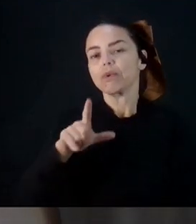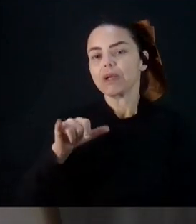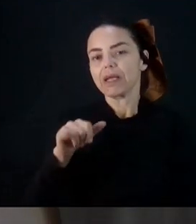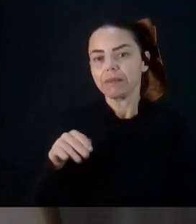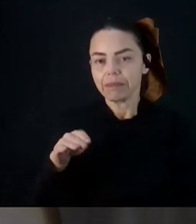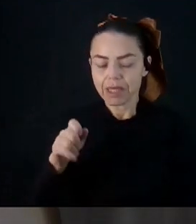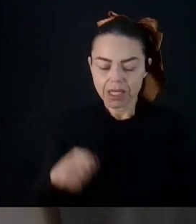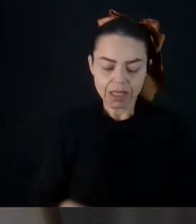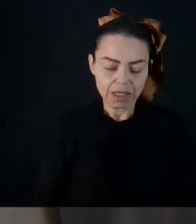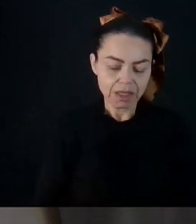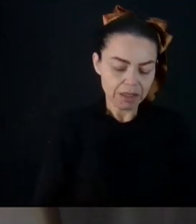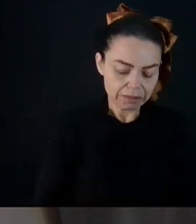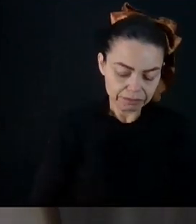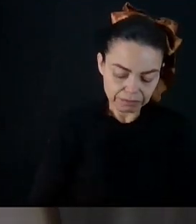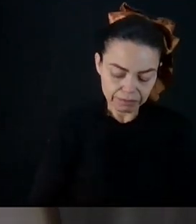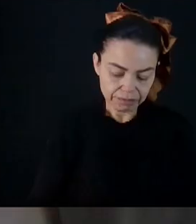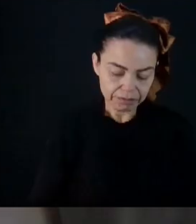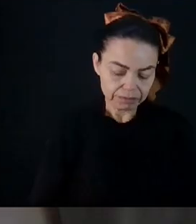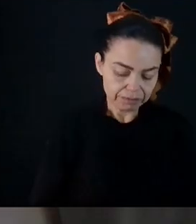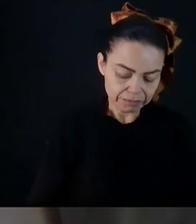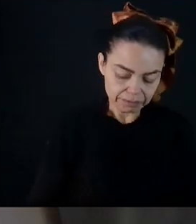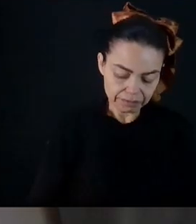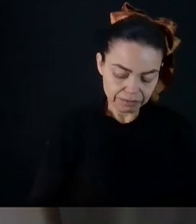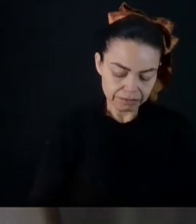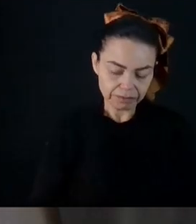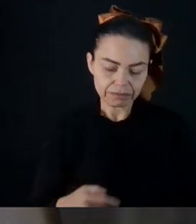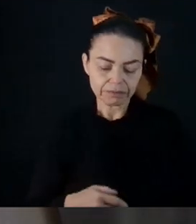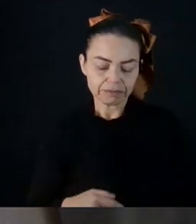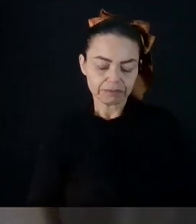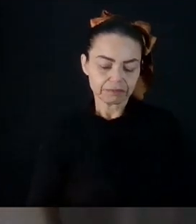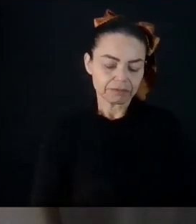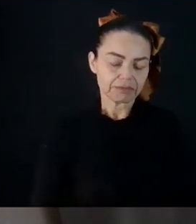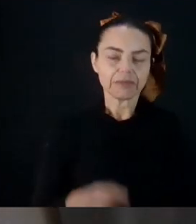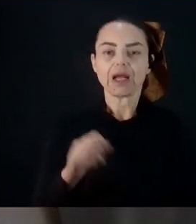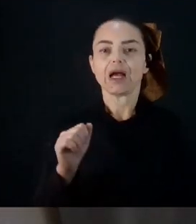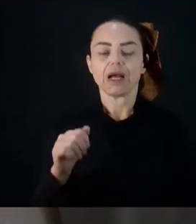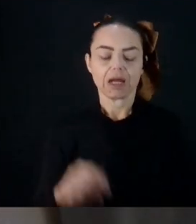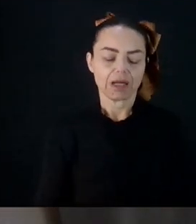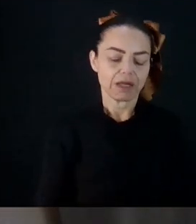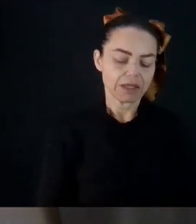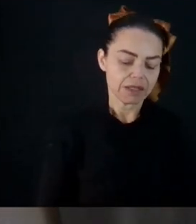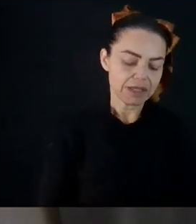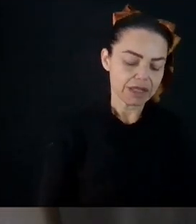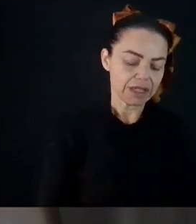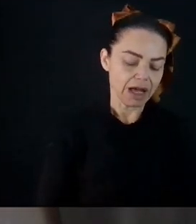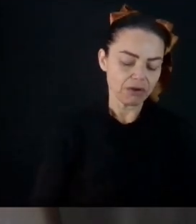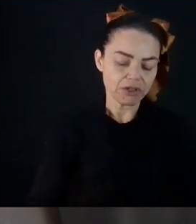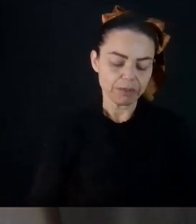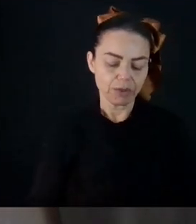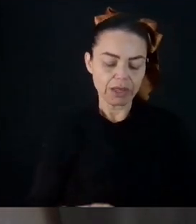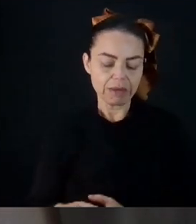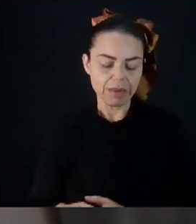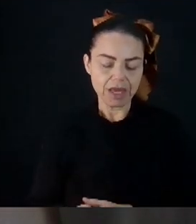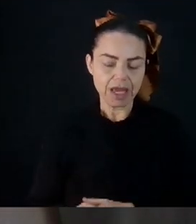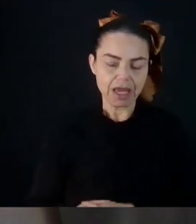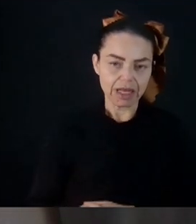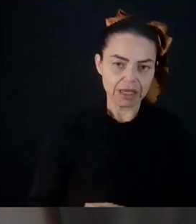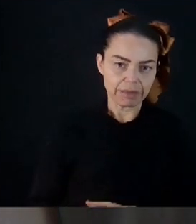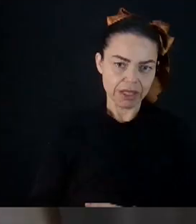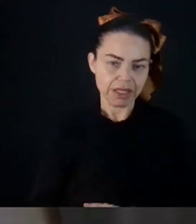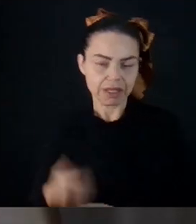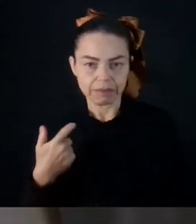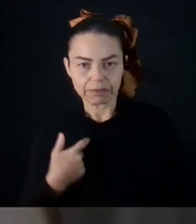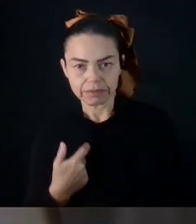assim, vários aí, né, transtornos que eu acho que também são